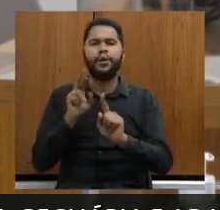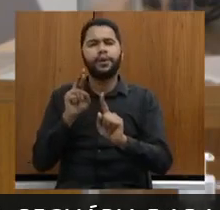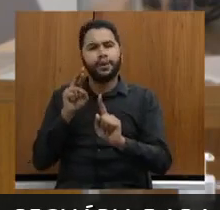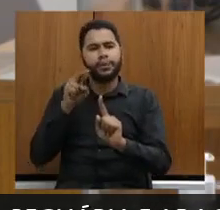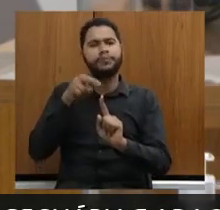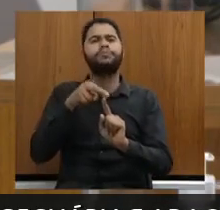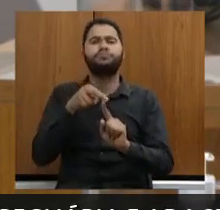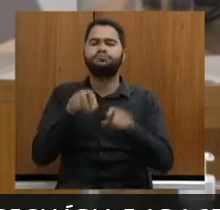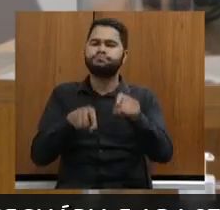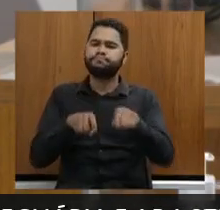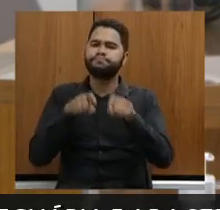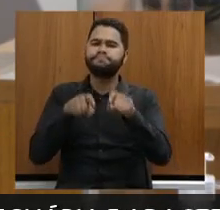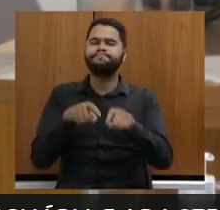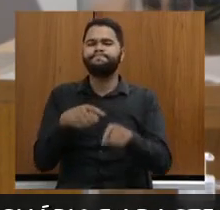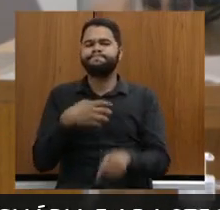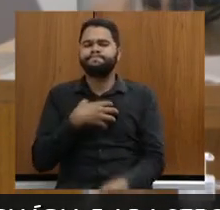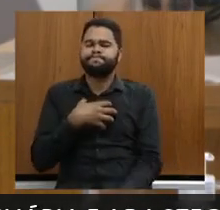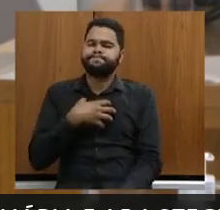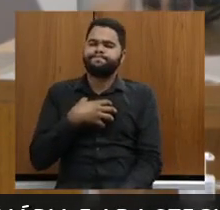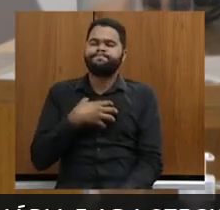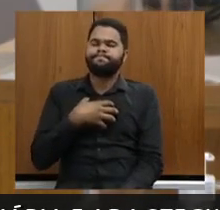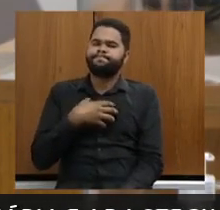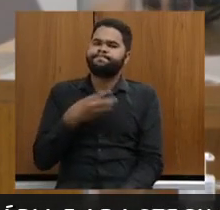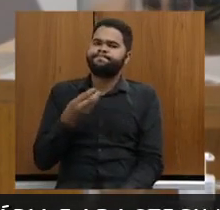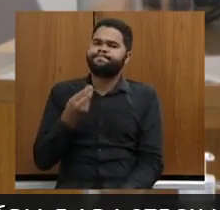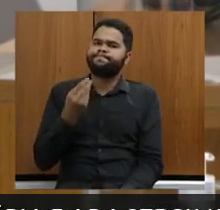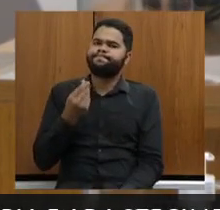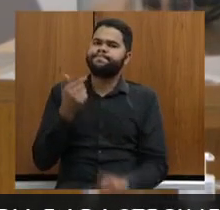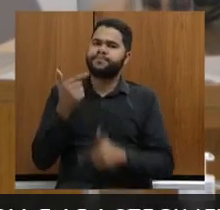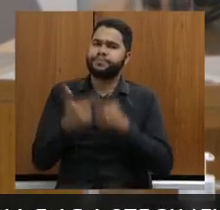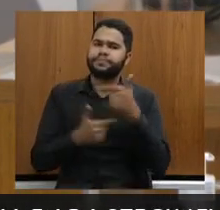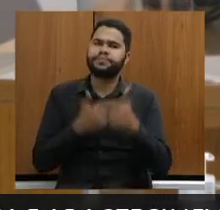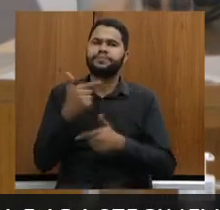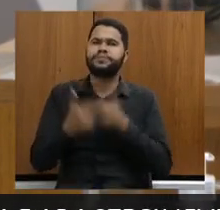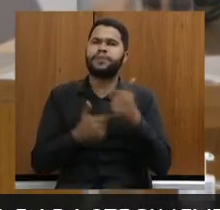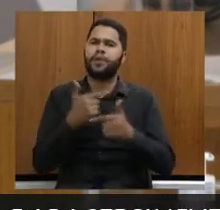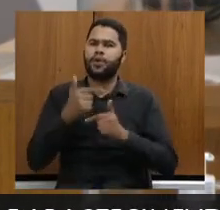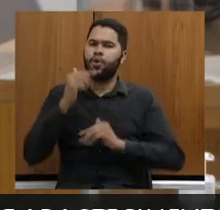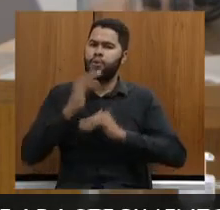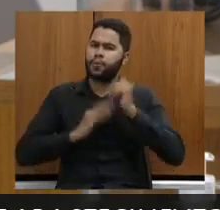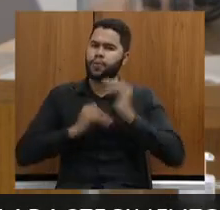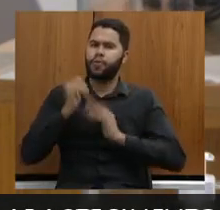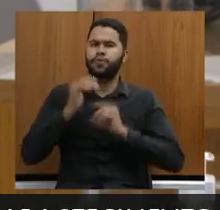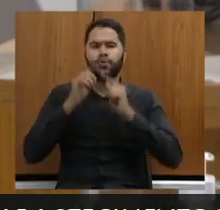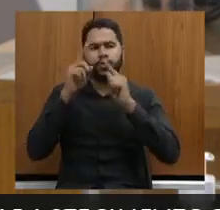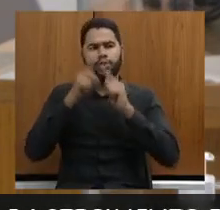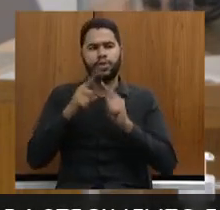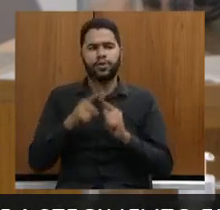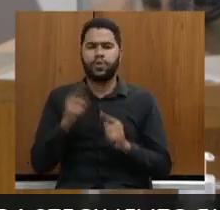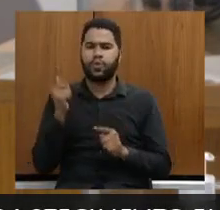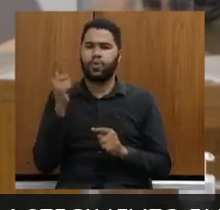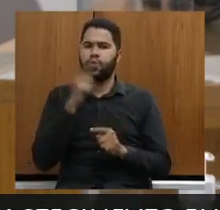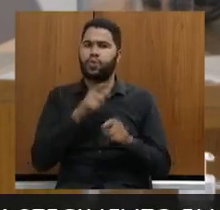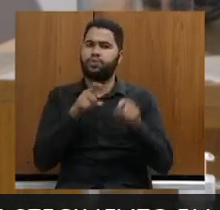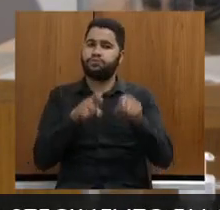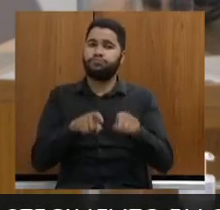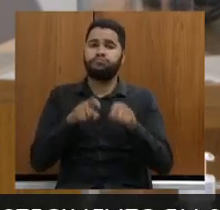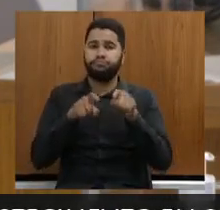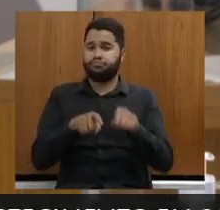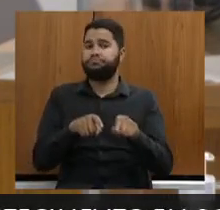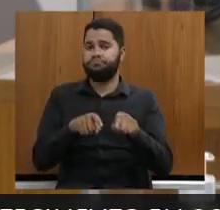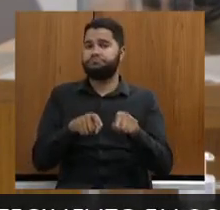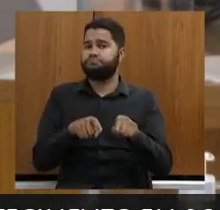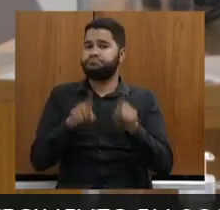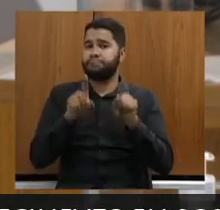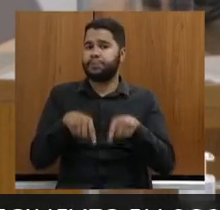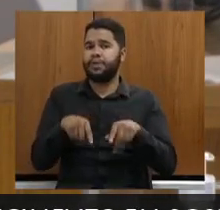agricultura sentir um falta que esse trabalho muito profissional e técnico chegasse agricultura porque a